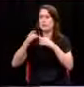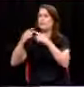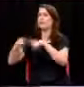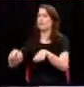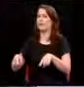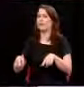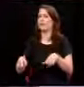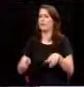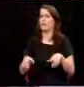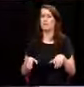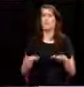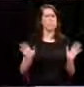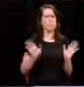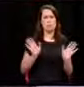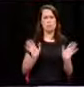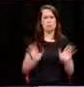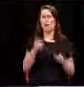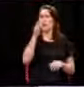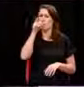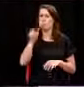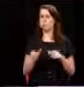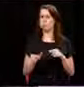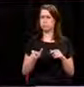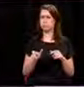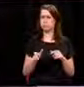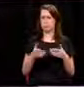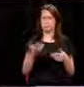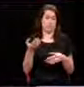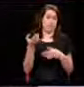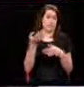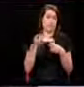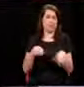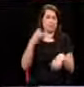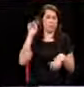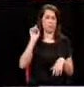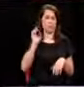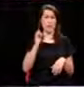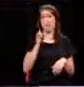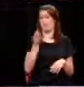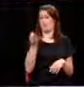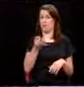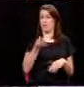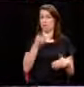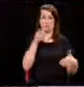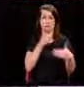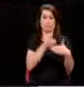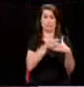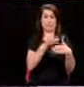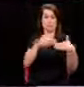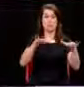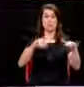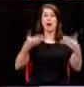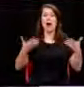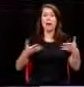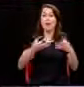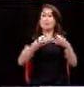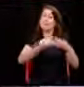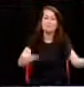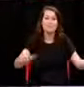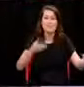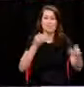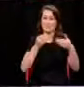diferenciação entre o tipo de pessoas. De facto, existe ali uma barreira linguística que agora, neste caso, será resolvida. Todos isso podem